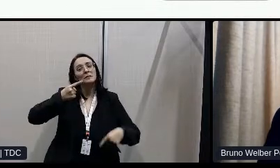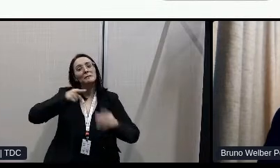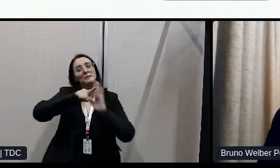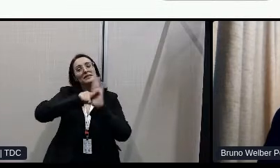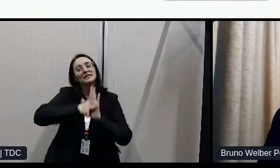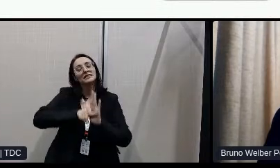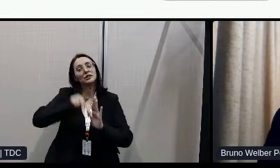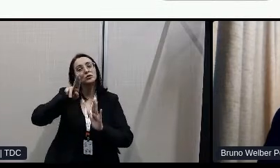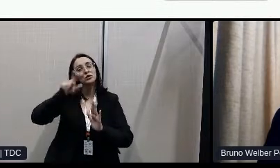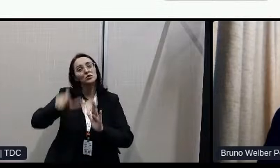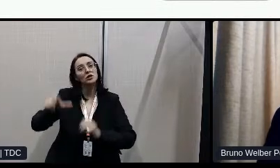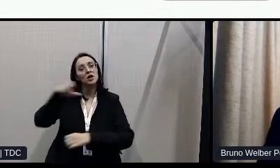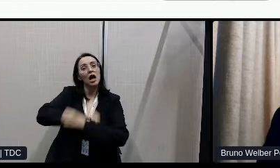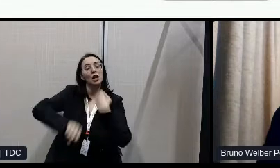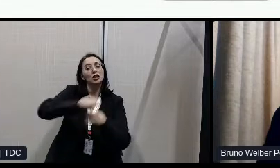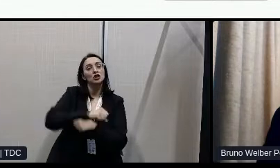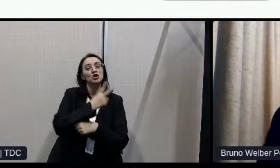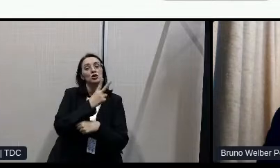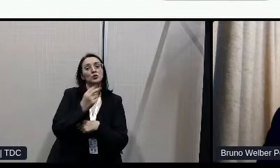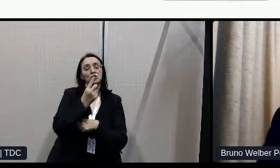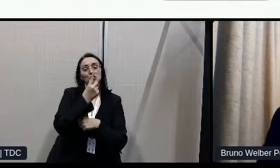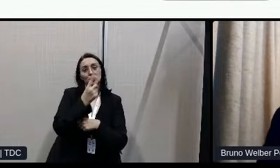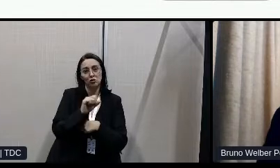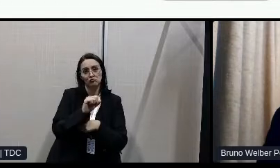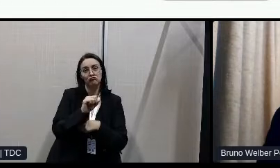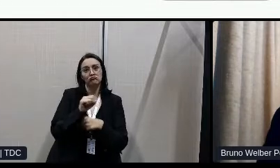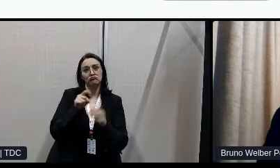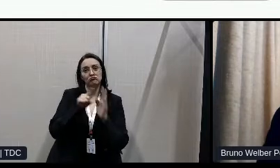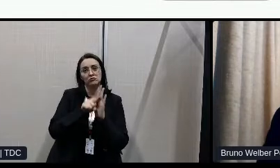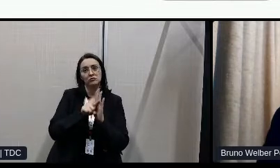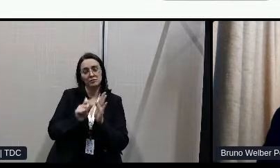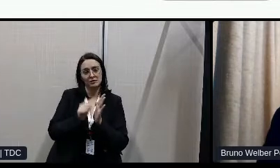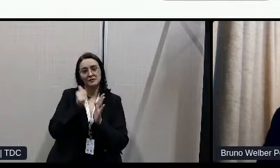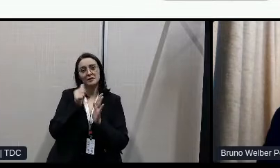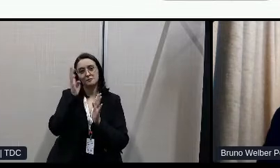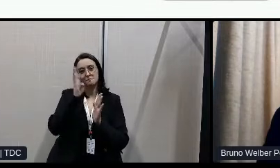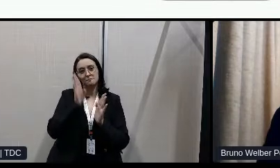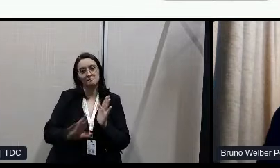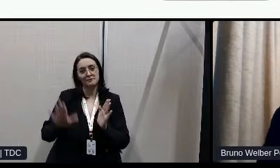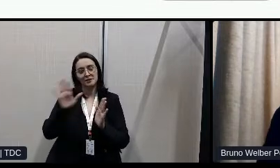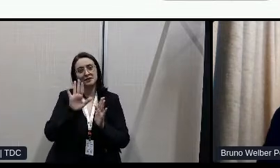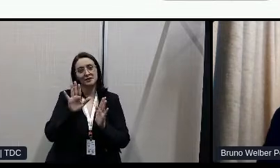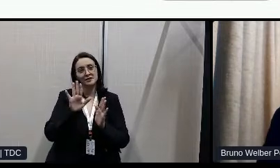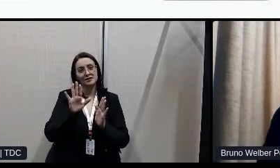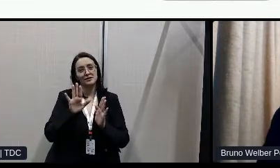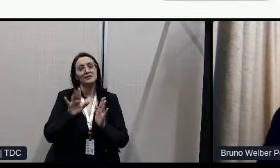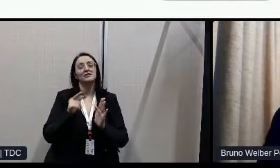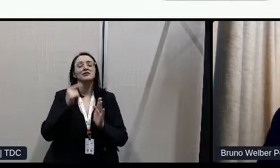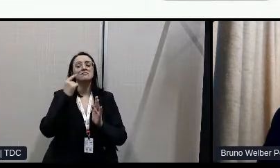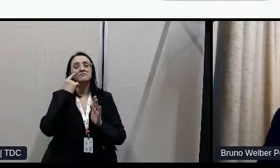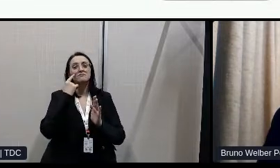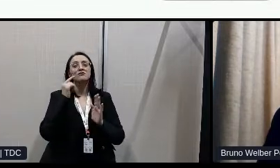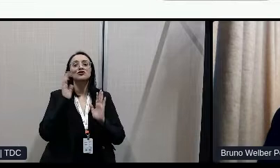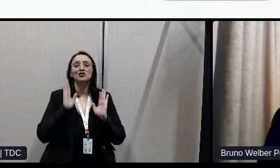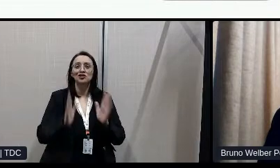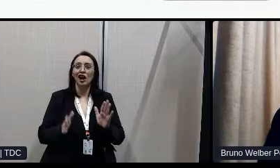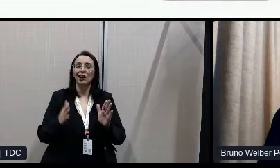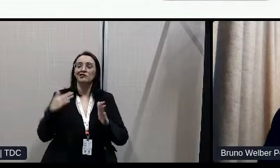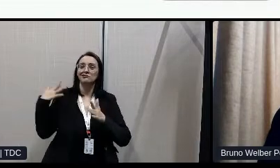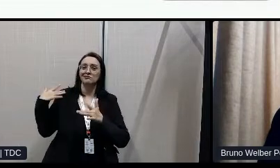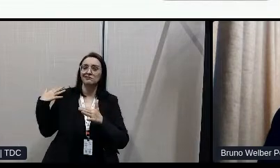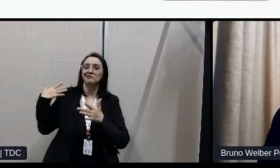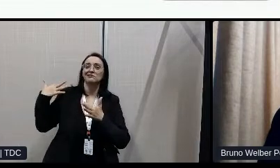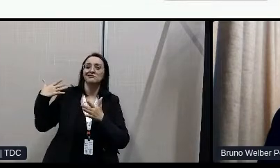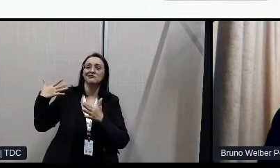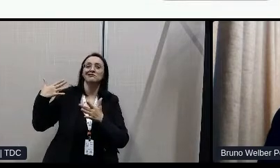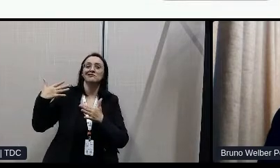em 2018, eh, aqui no Brasil o NVDA já liderava, né, ele já tinha essa tendência muito forte de ser o